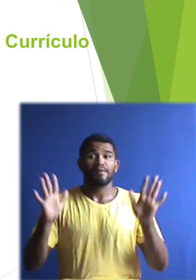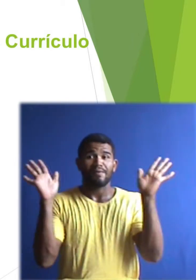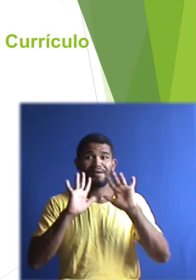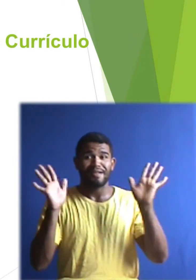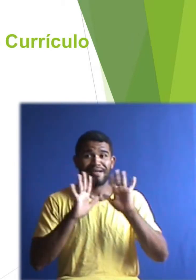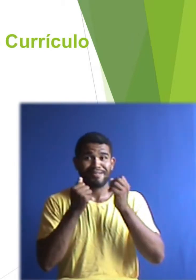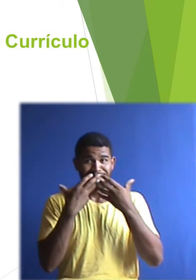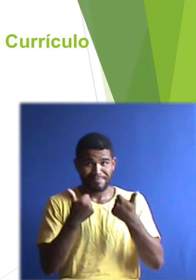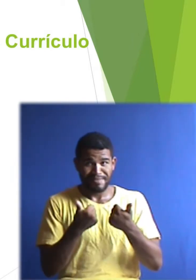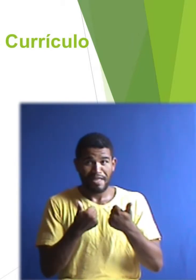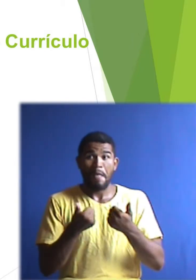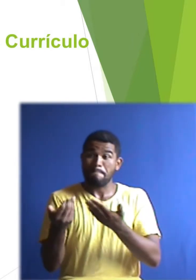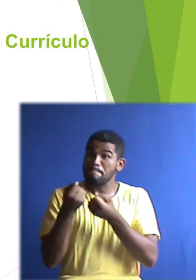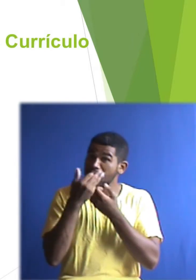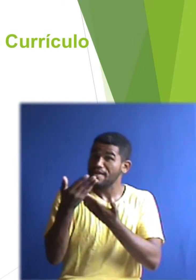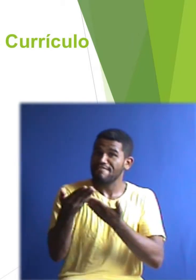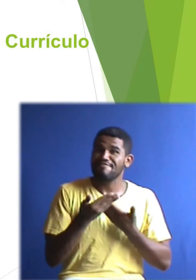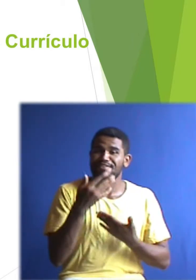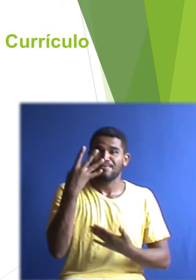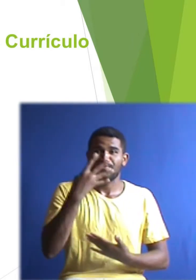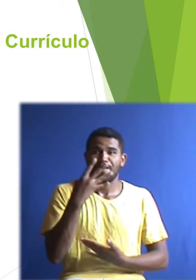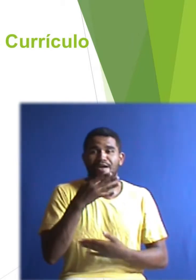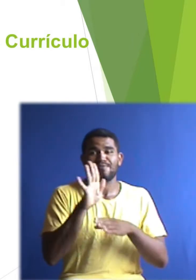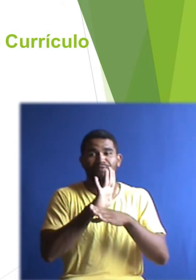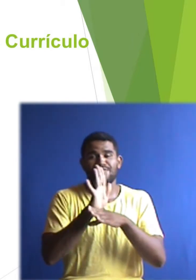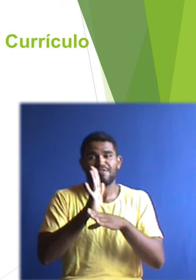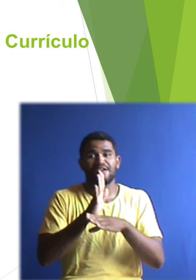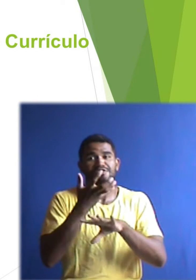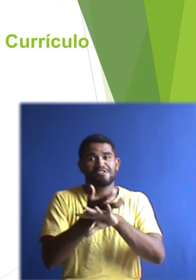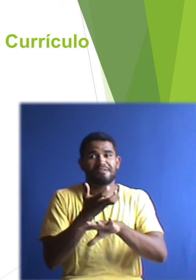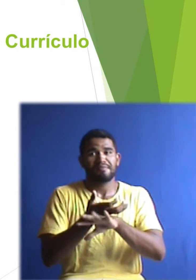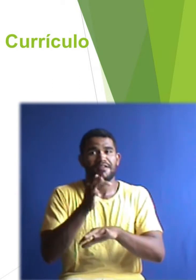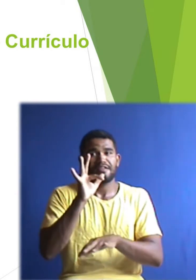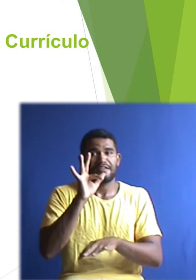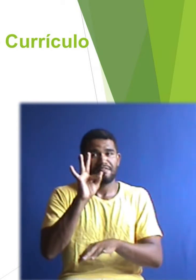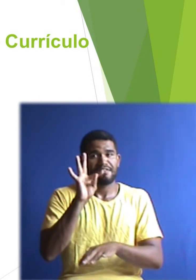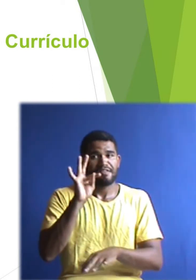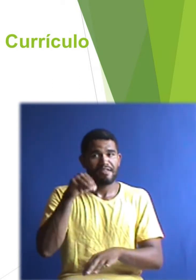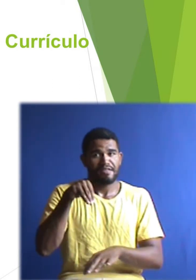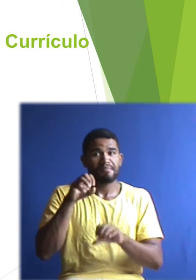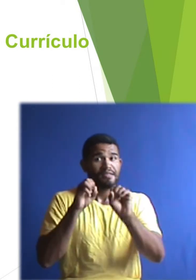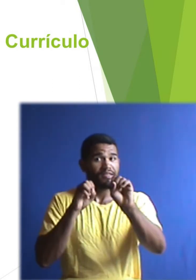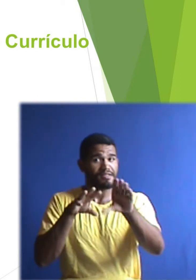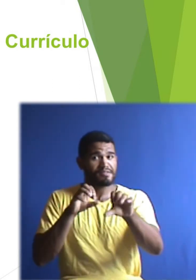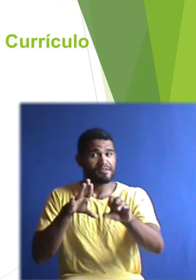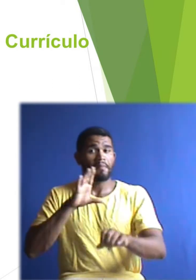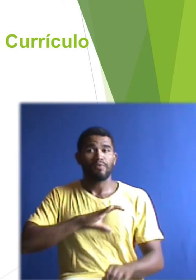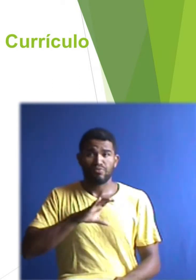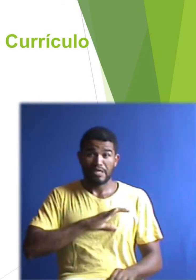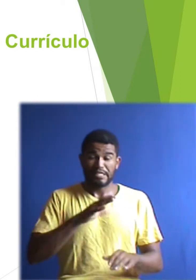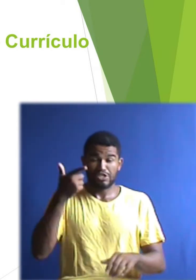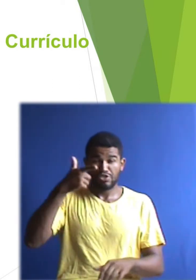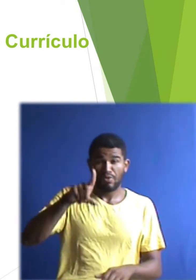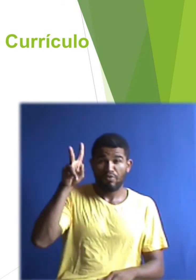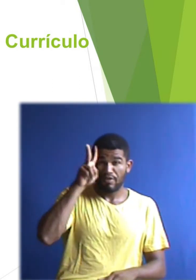Olá pessoal, bem-vindo aí ao nosso quarto vídeo da disciplina de FTM do ensino de língua portuguesa. Só